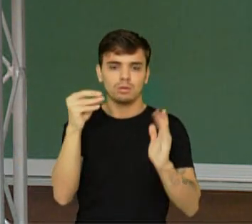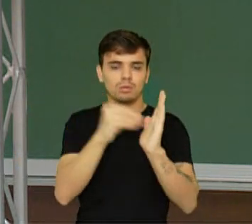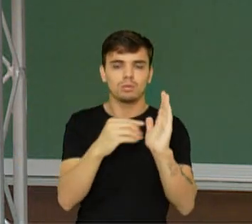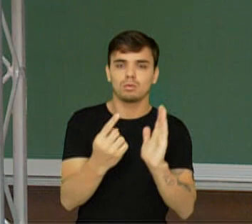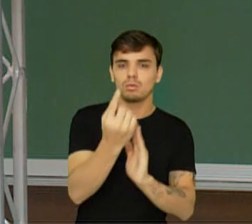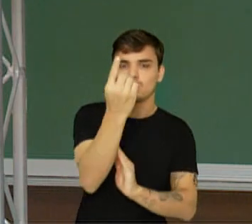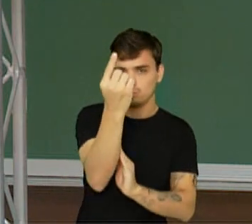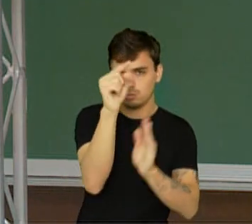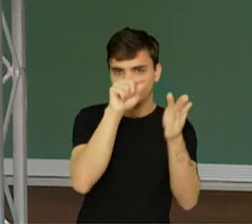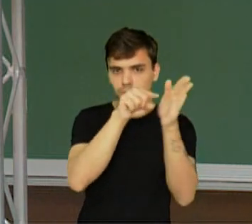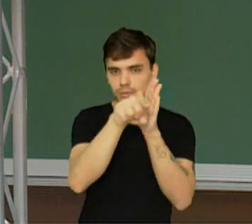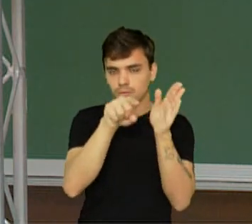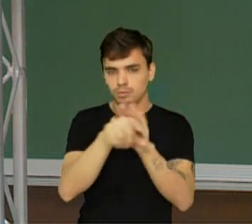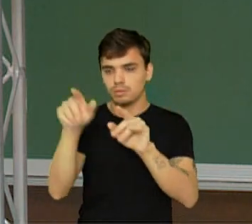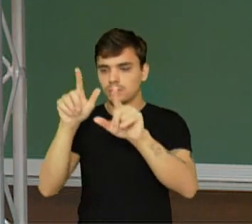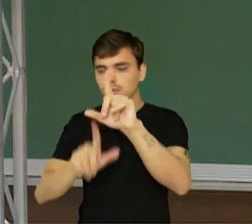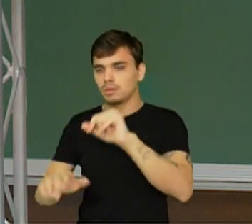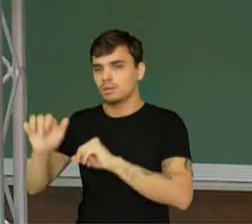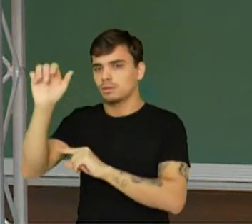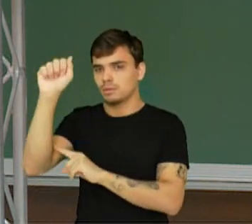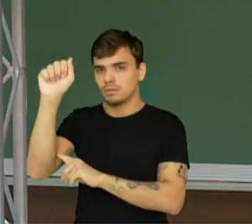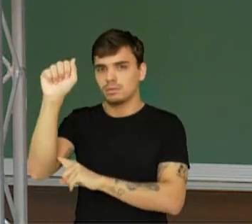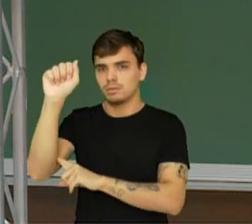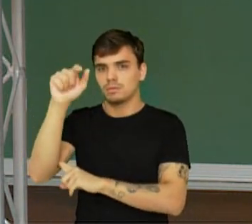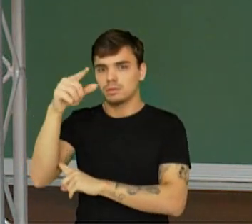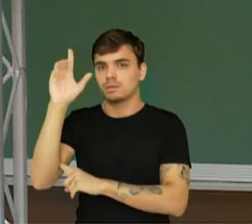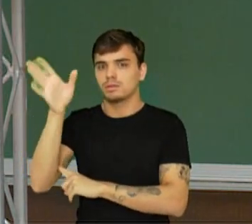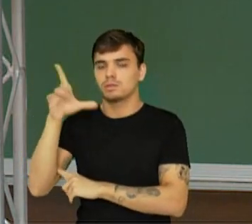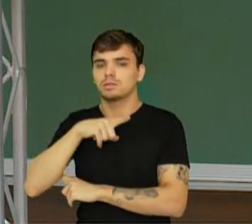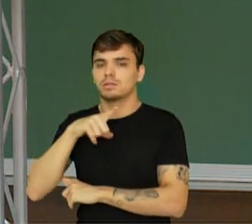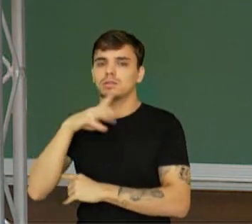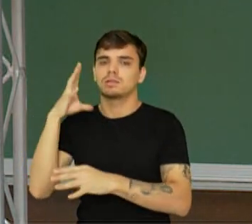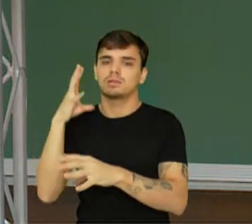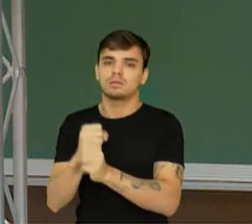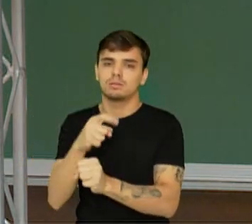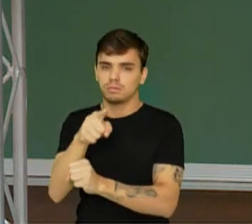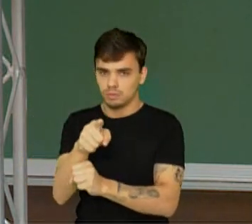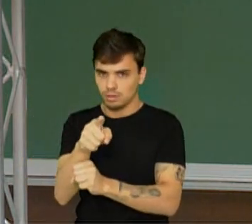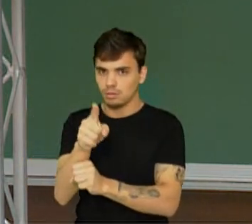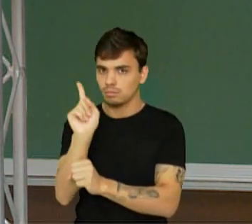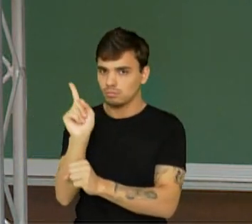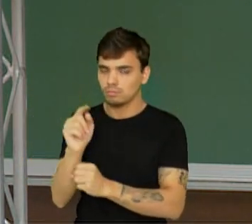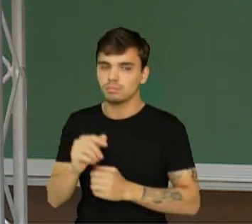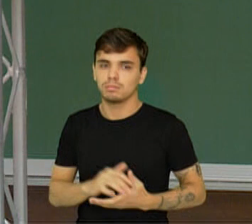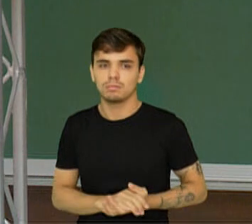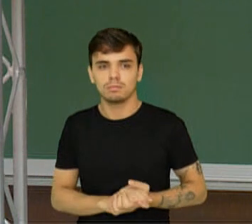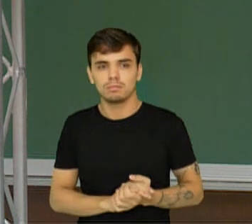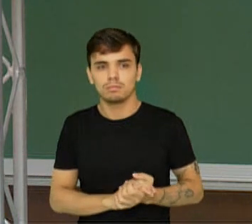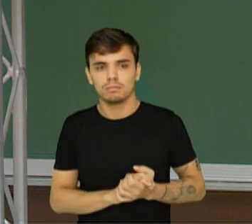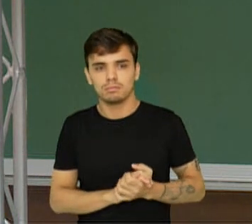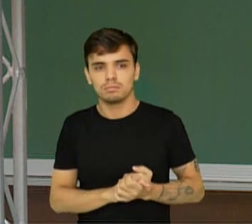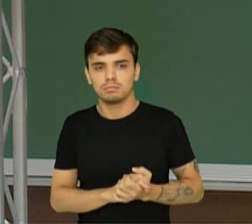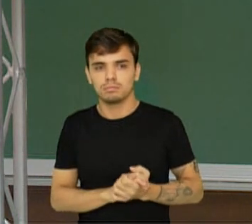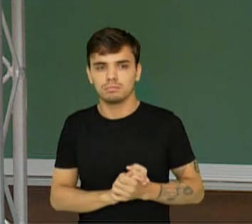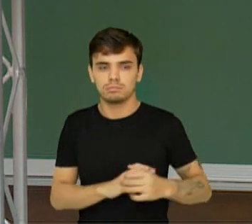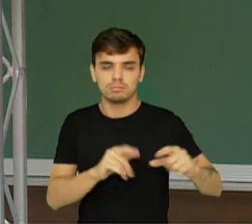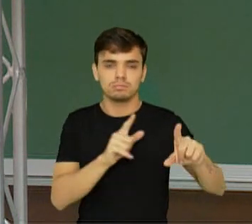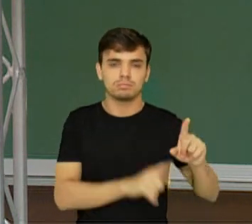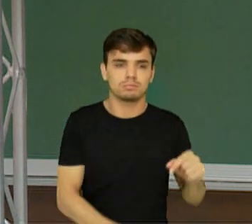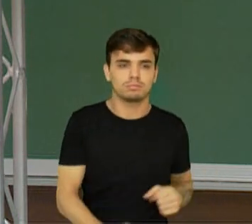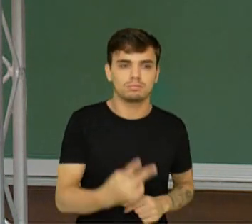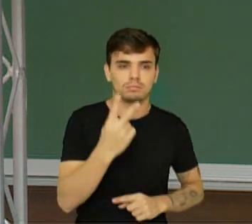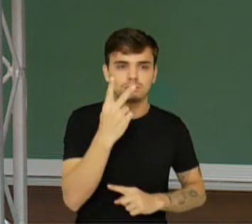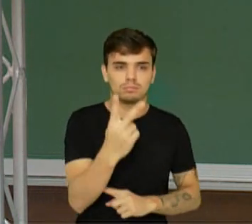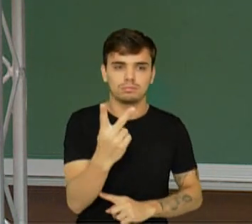1, por exemplo, a letra A, você marcou 3 pontos. Agora você vai fazer a soma, tá? Se na número 2,